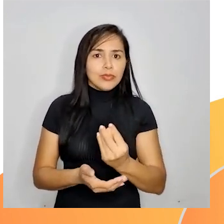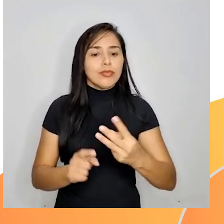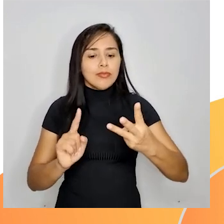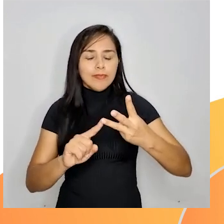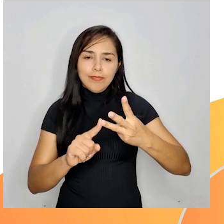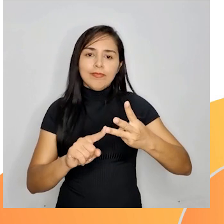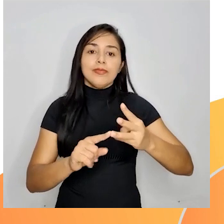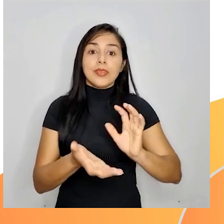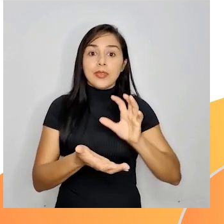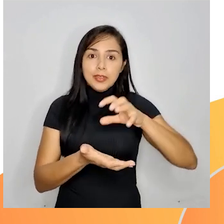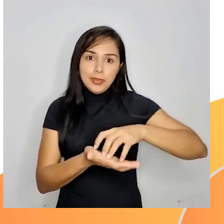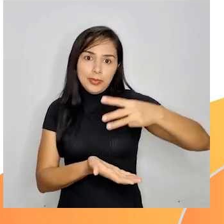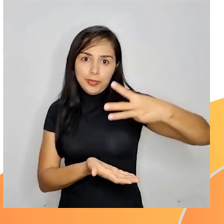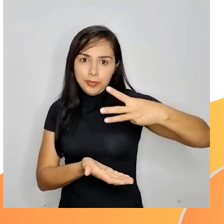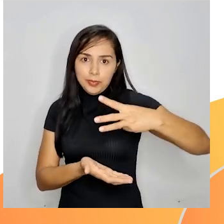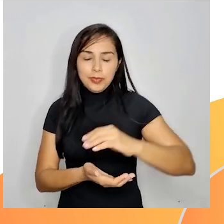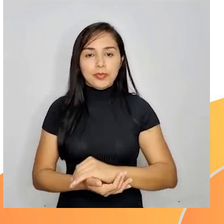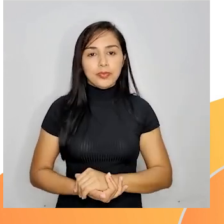terciário.